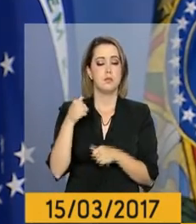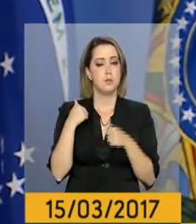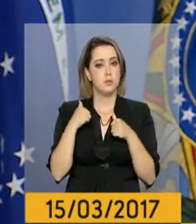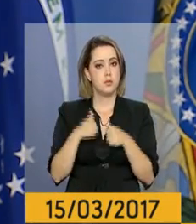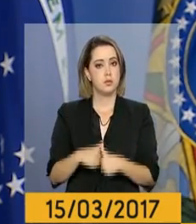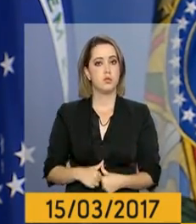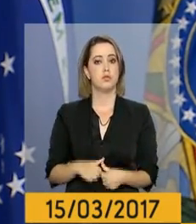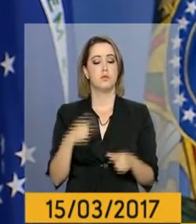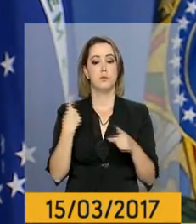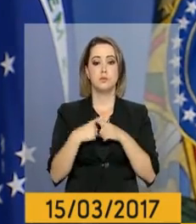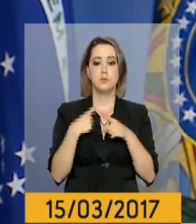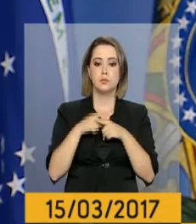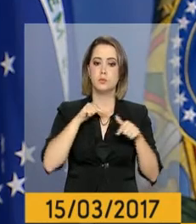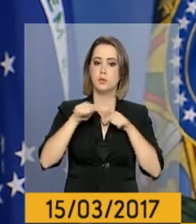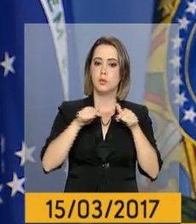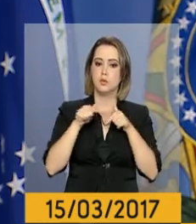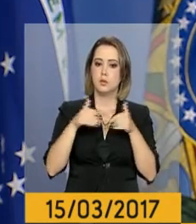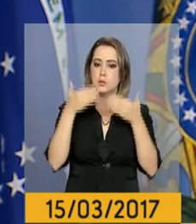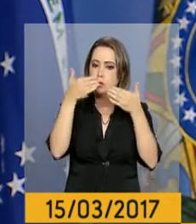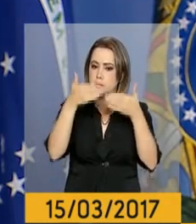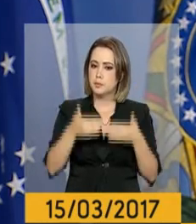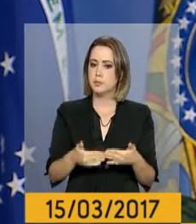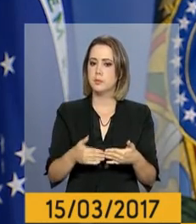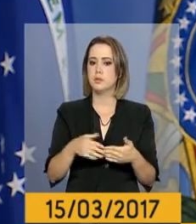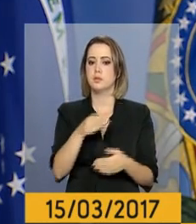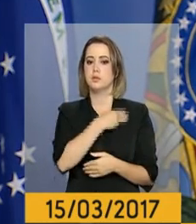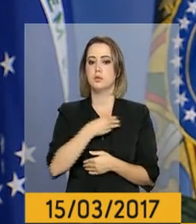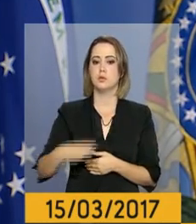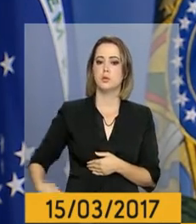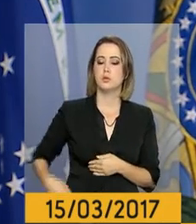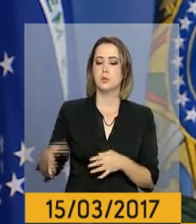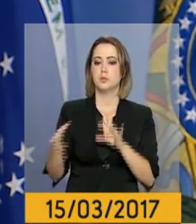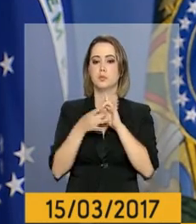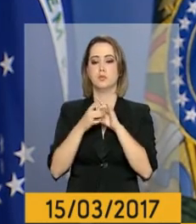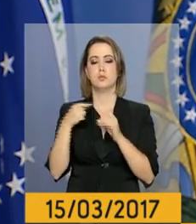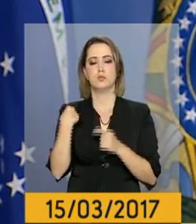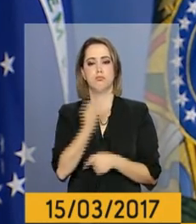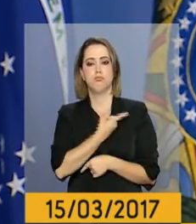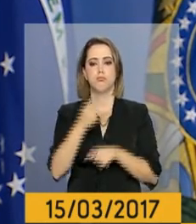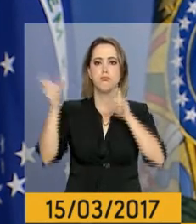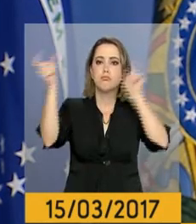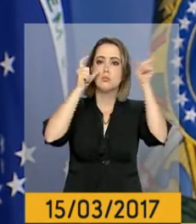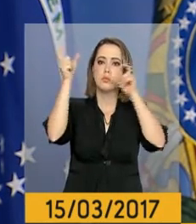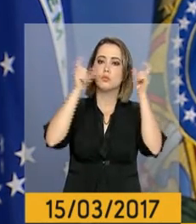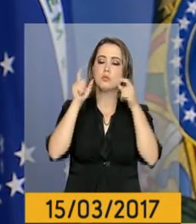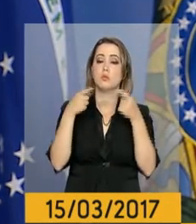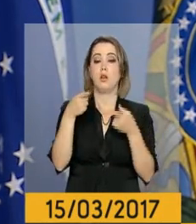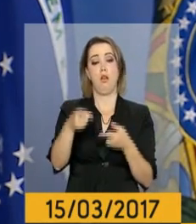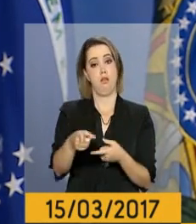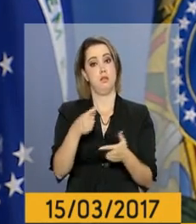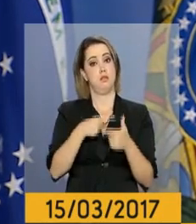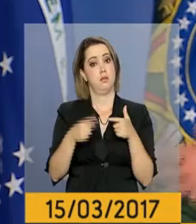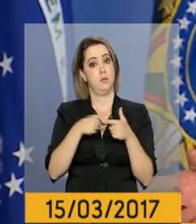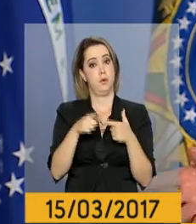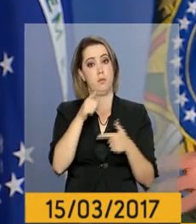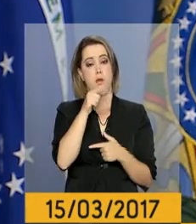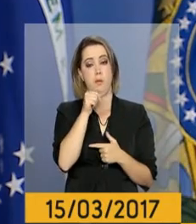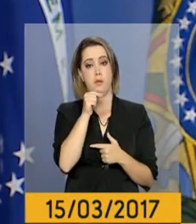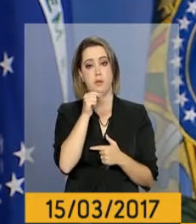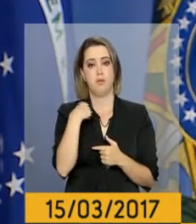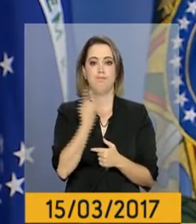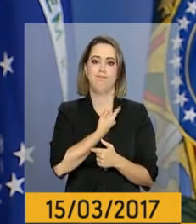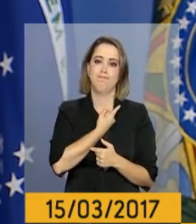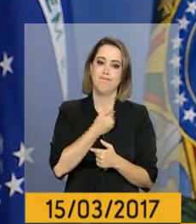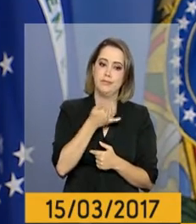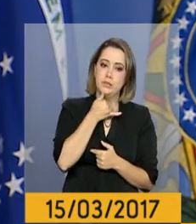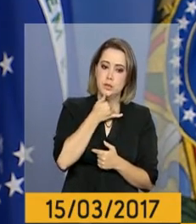muito pronta do helder barbalho nós sempre estivemos muito atentos a esta questão da água lamentamos